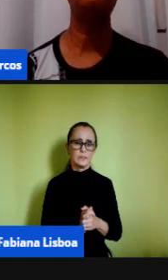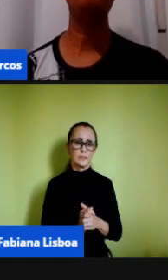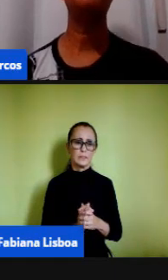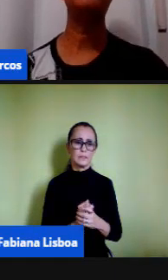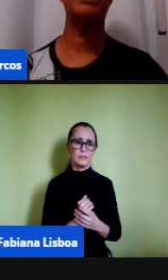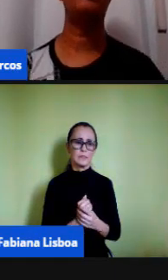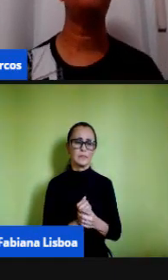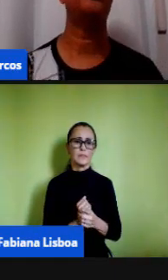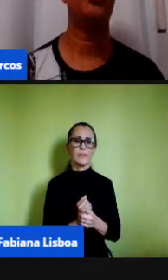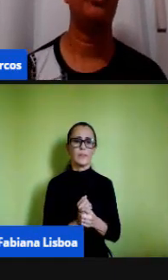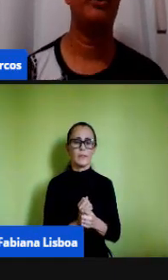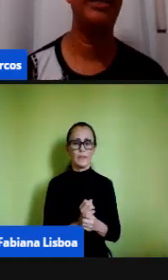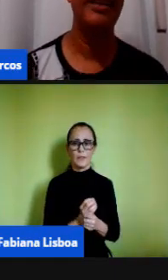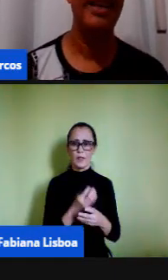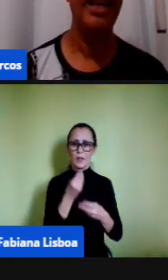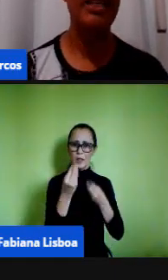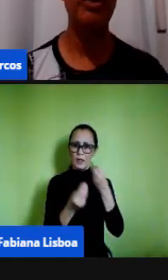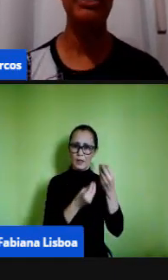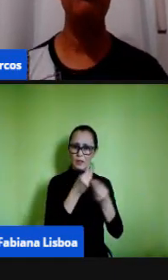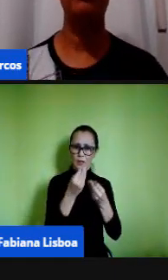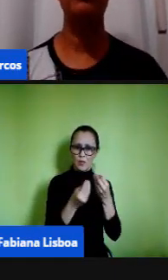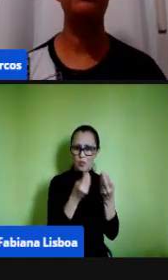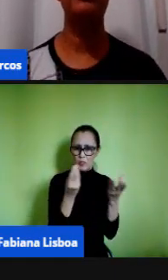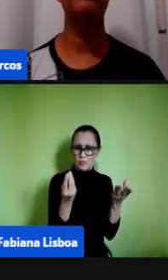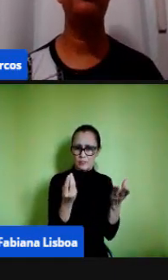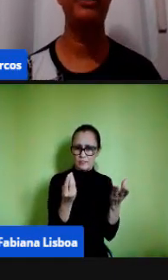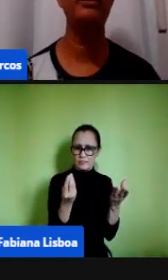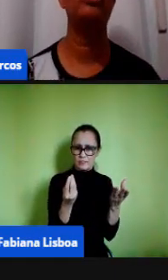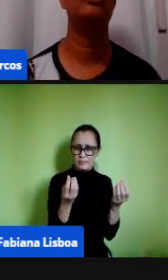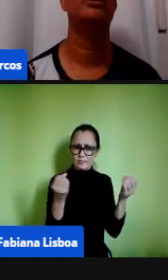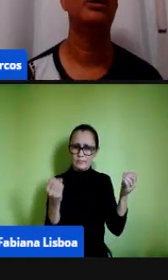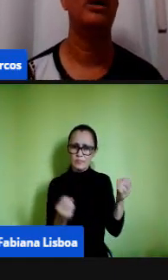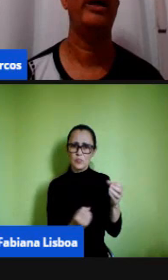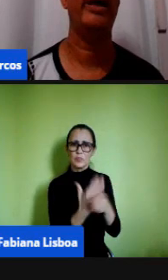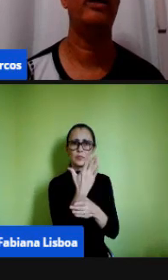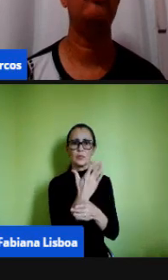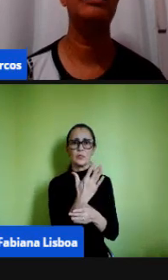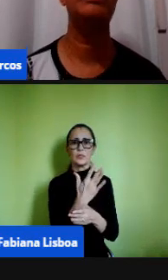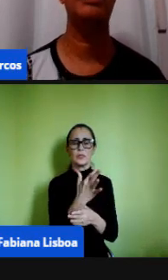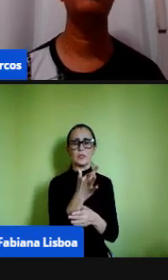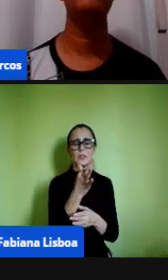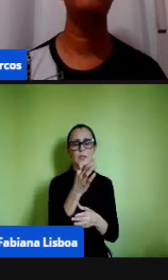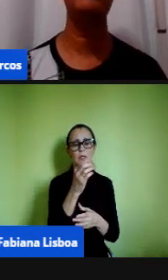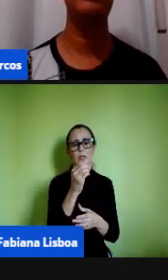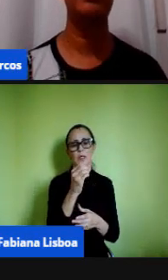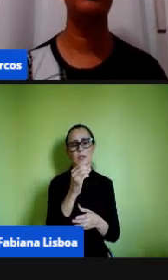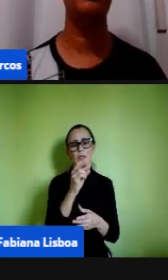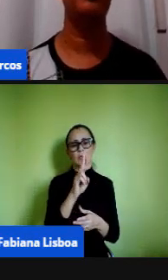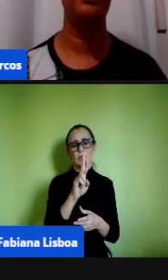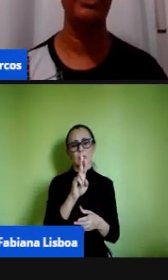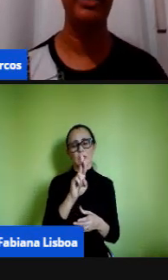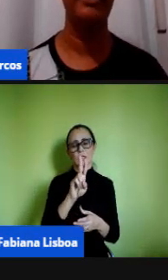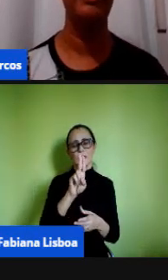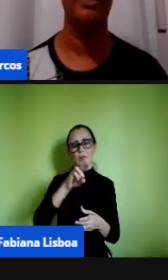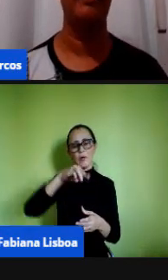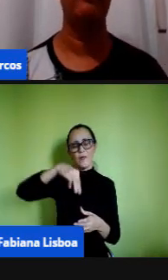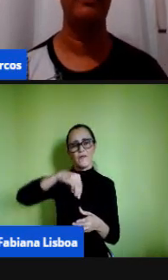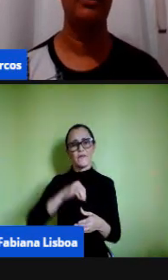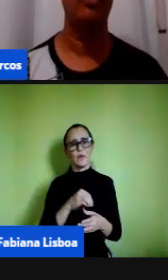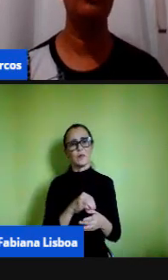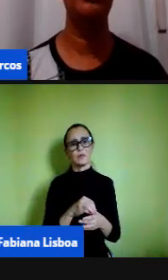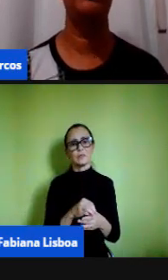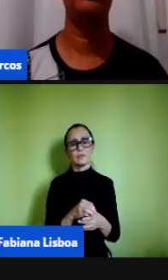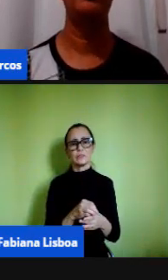Bem, então, como criar um fórum, né? Esse procedimento deve ser feito numa sala em que deseja